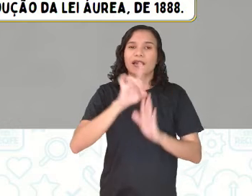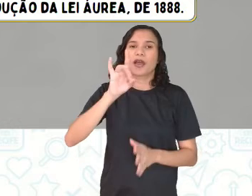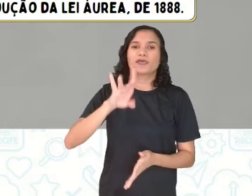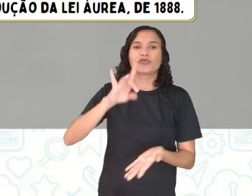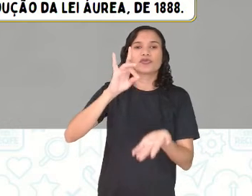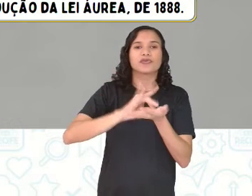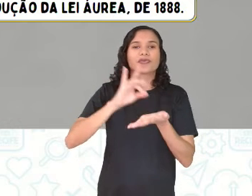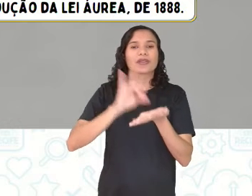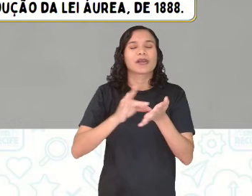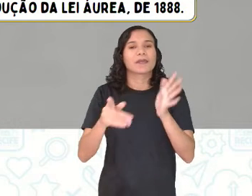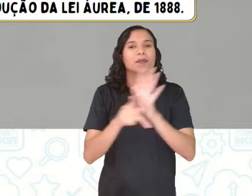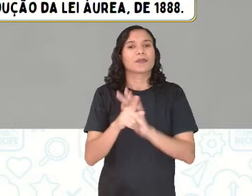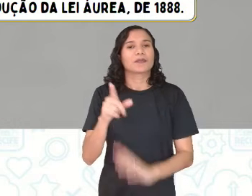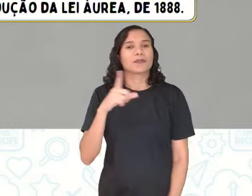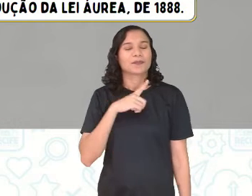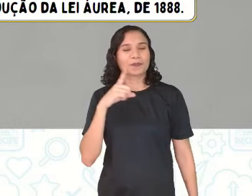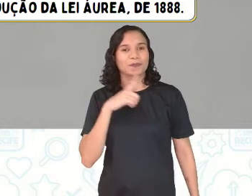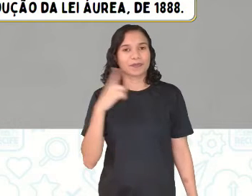vinha, né,